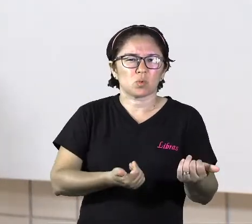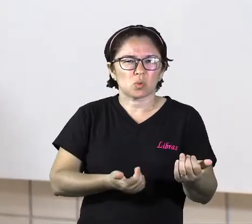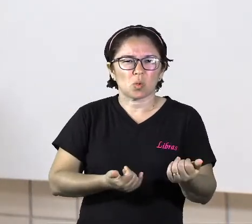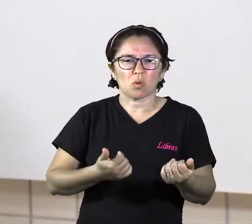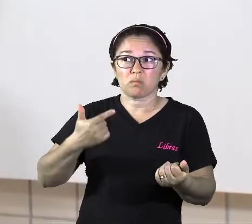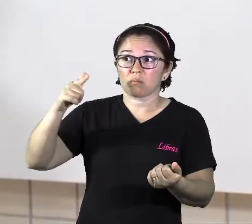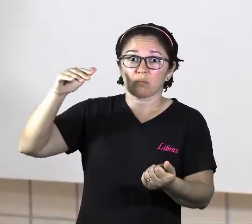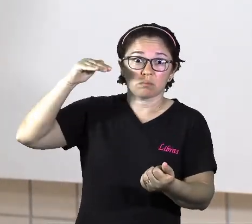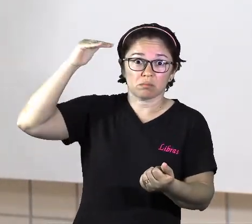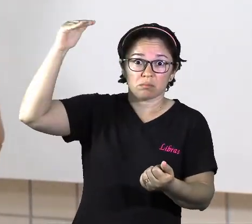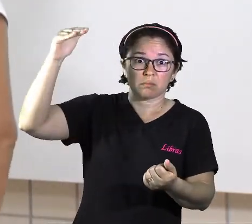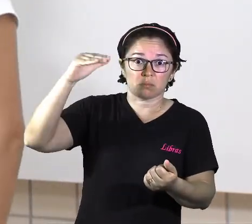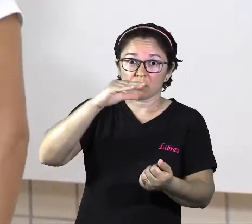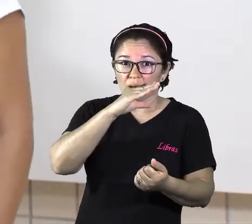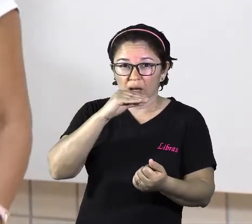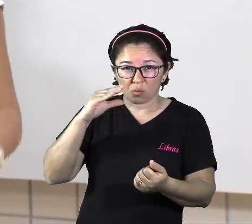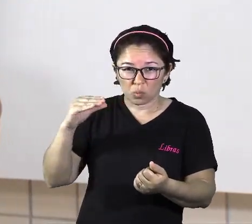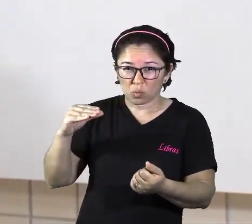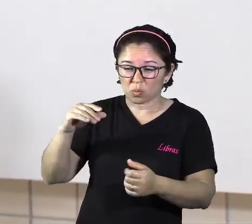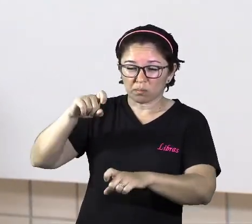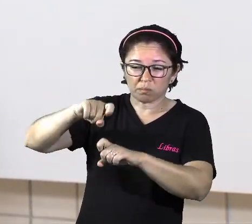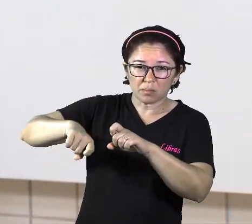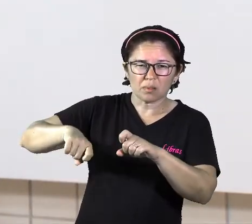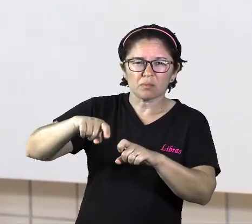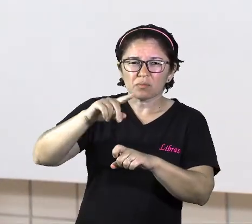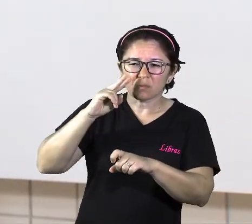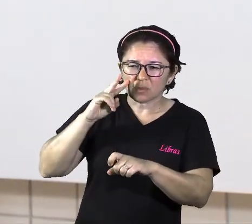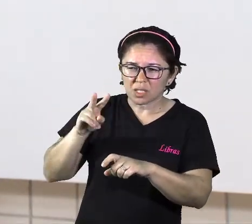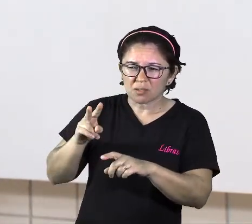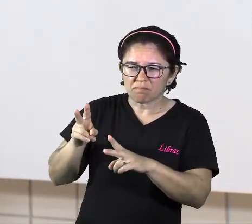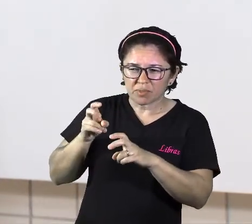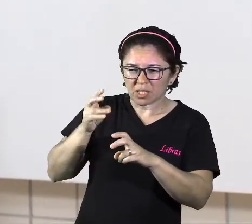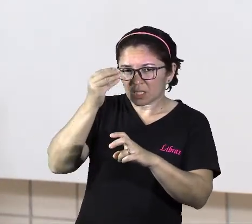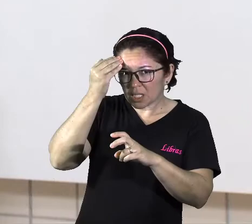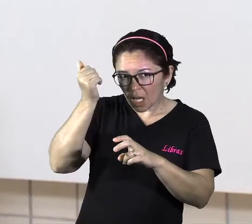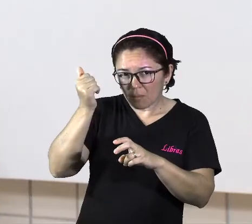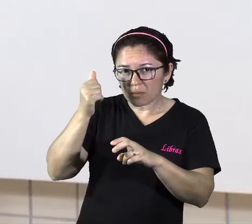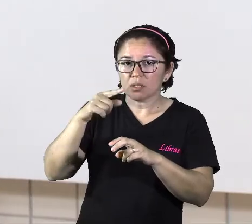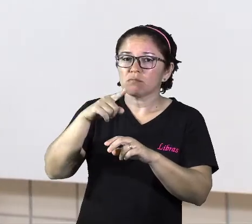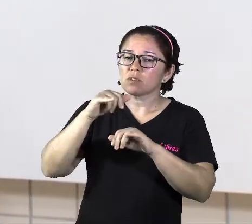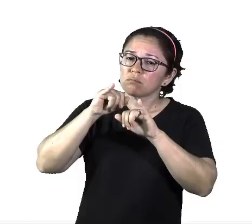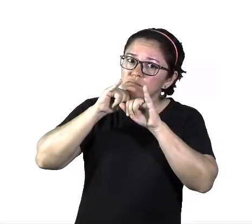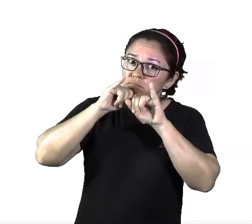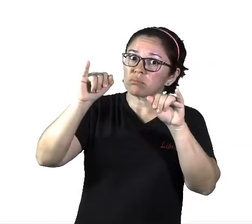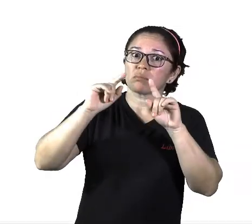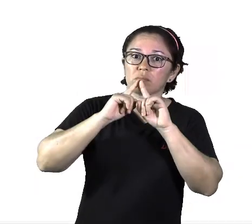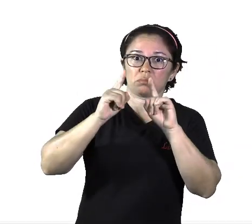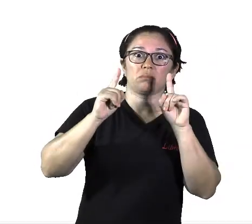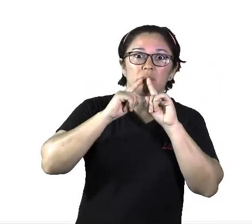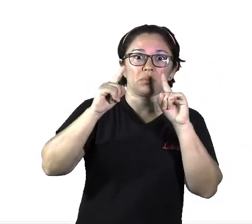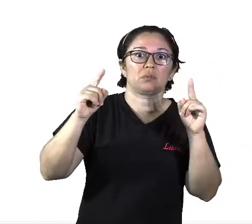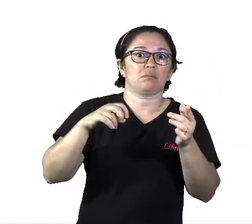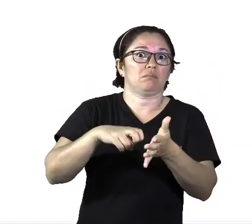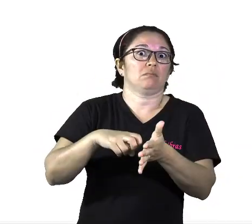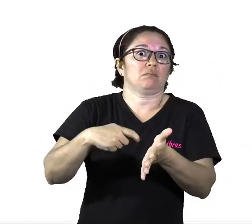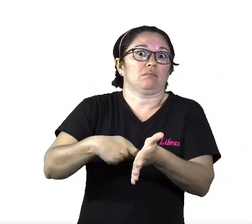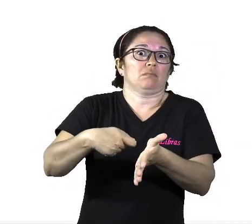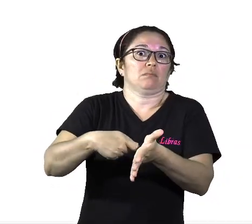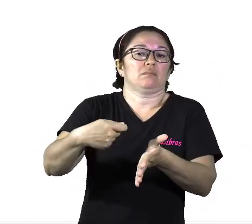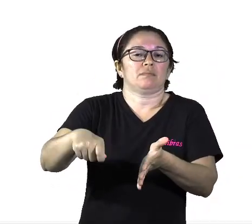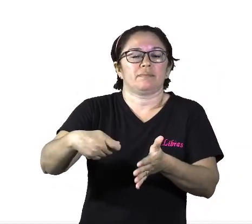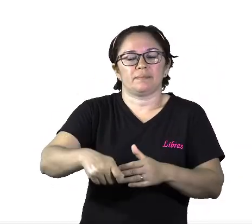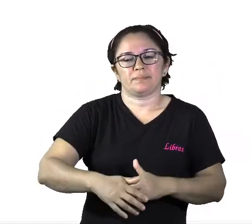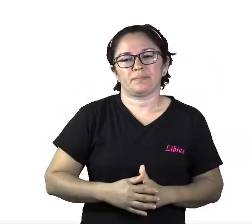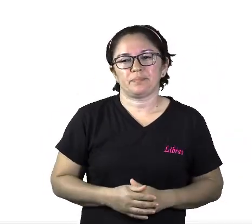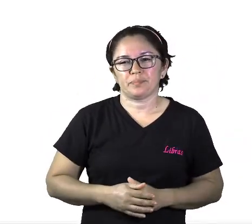Temos aí uma questão também que está no seu bloco de estudos, tá bom? Vamos a ela? No enunciado da